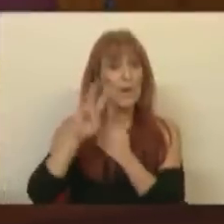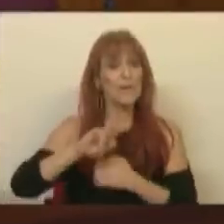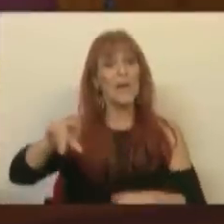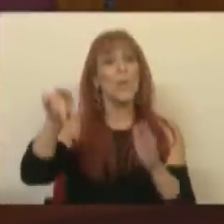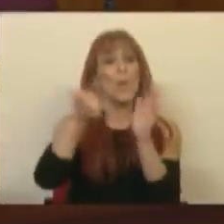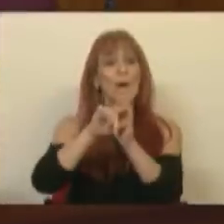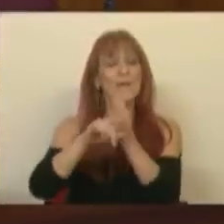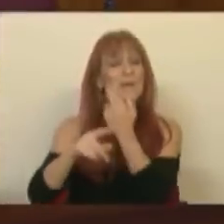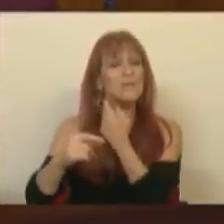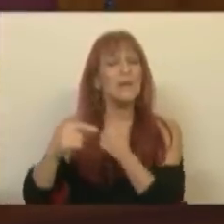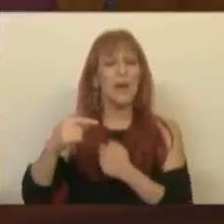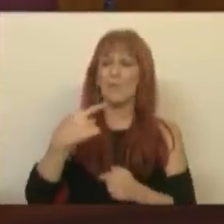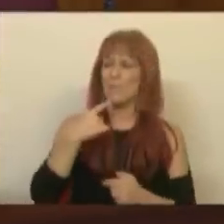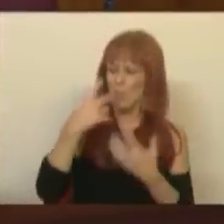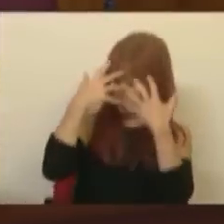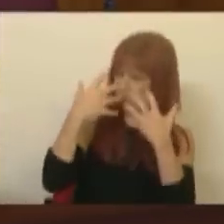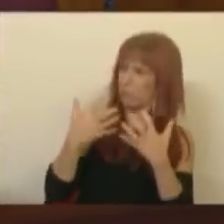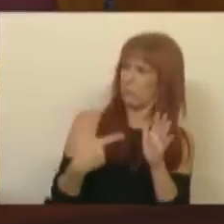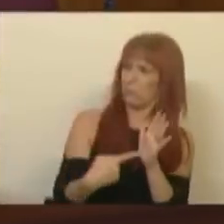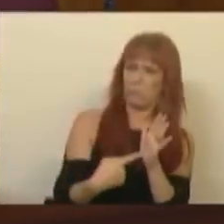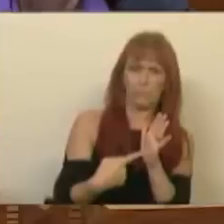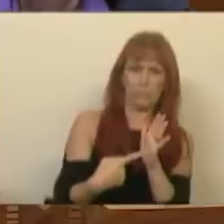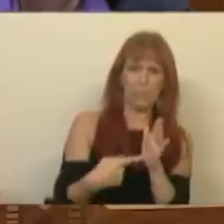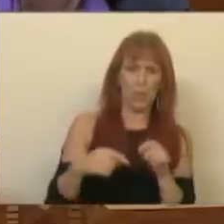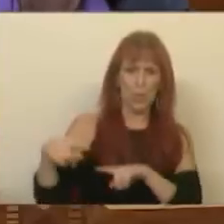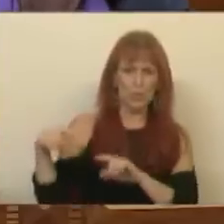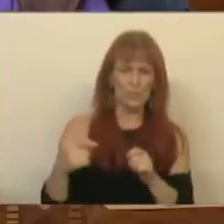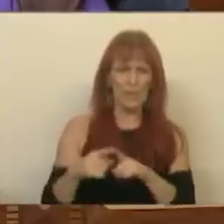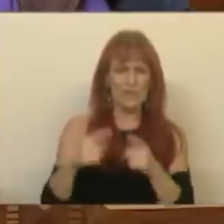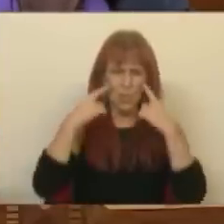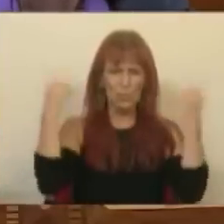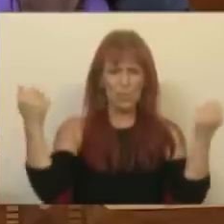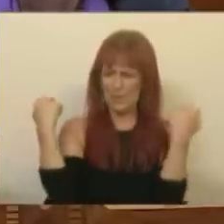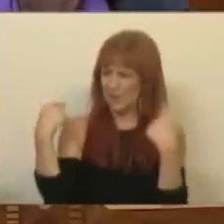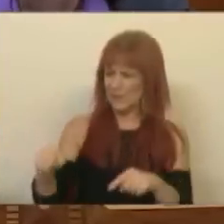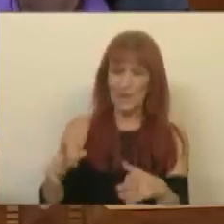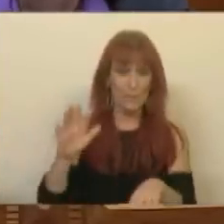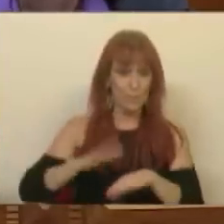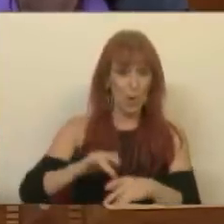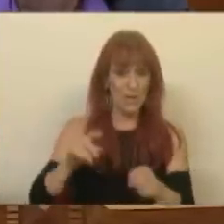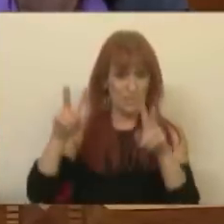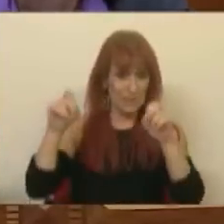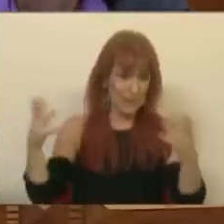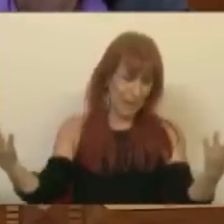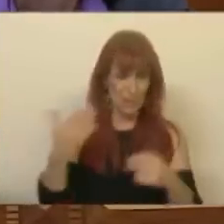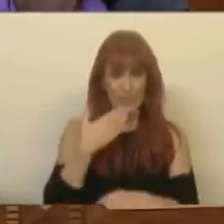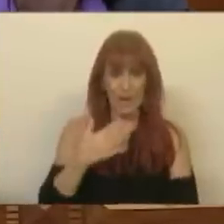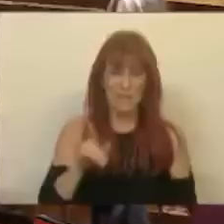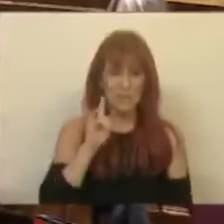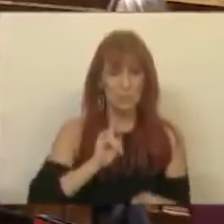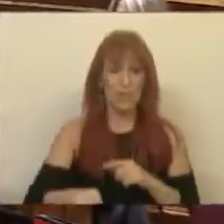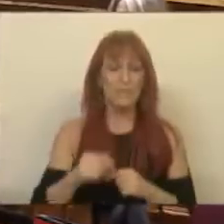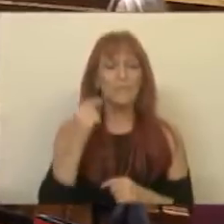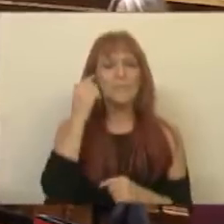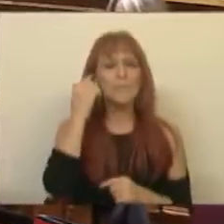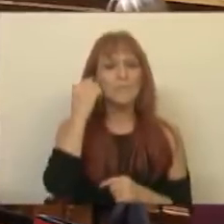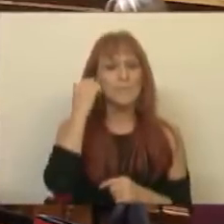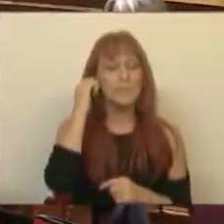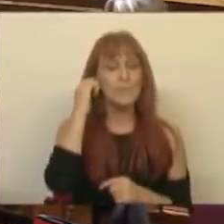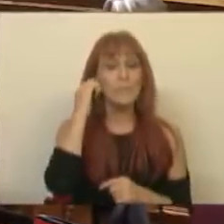lerem o artigo onde ficar muito surpreendidos com o debate público tem assistido a propósito dessa matéria Muito obrigado